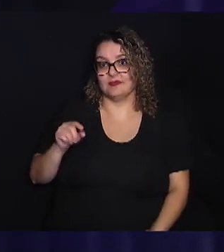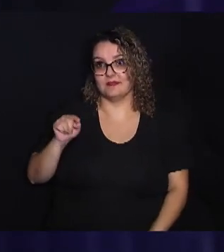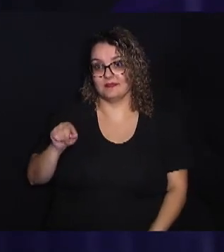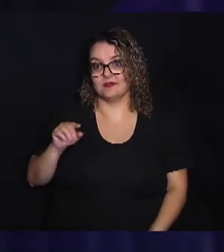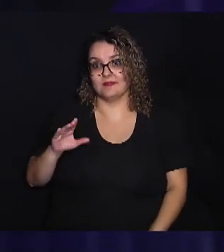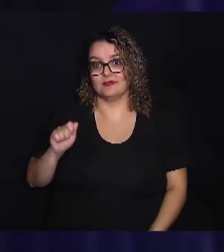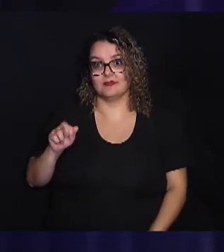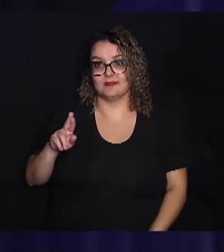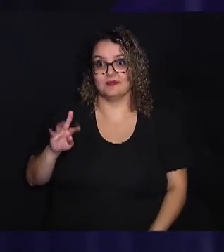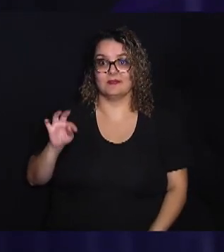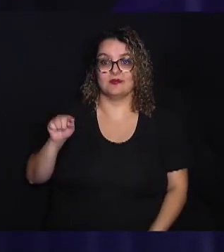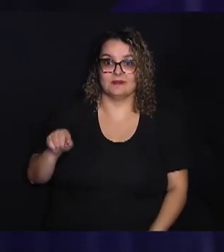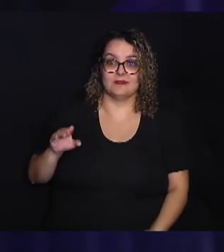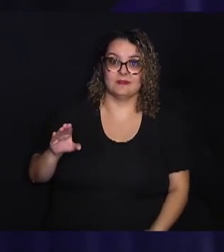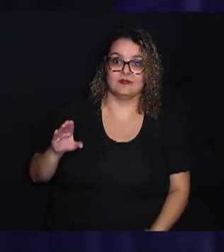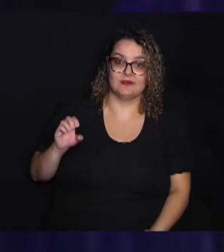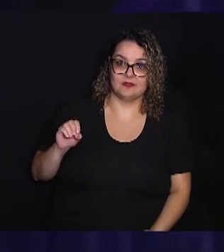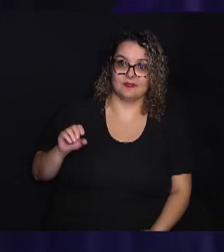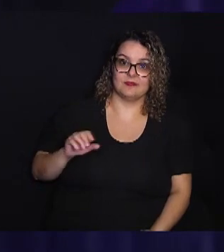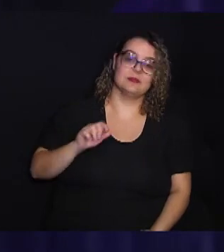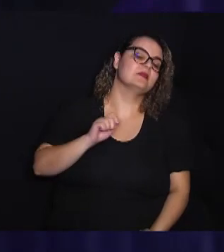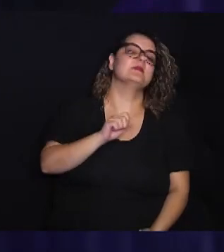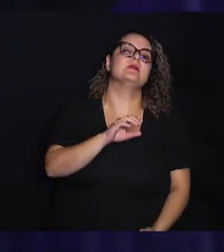contato@decolor.arte.br. Então,